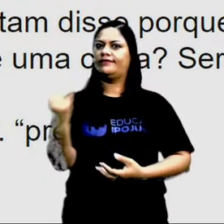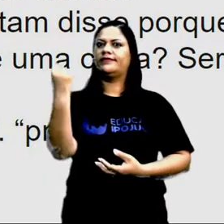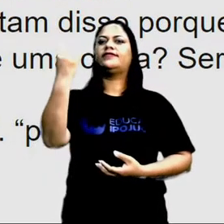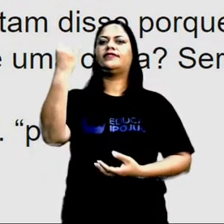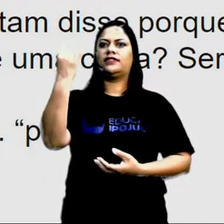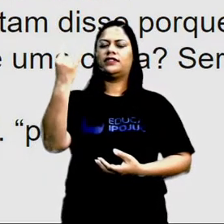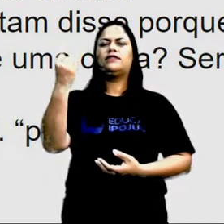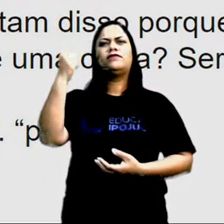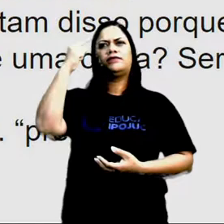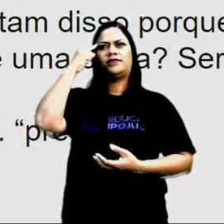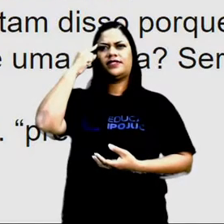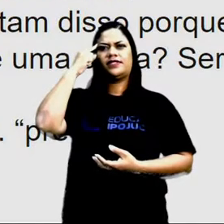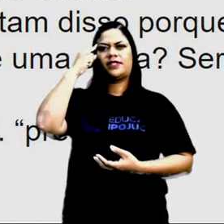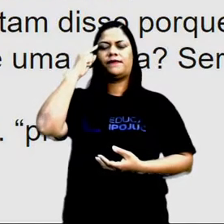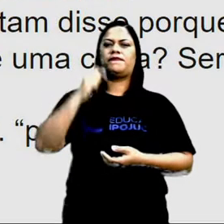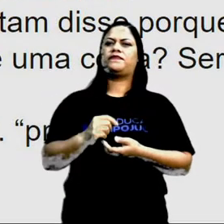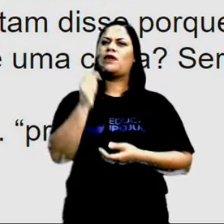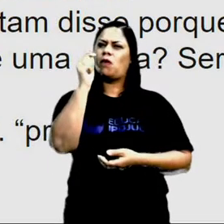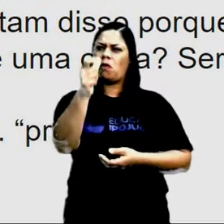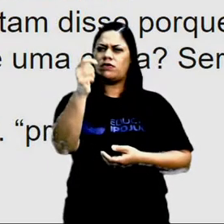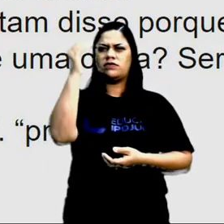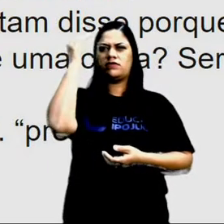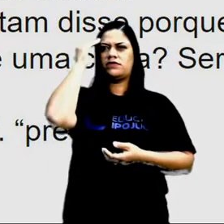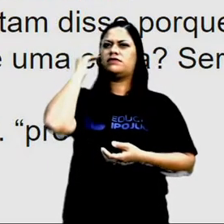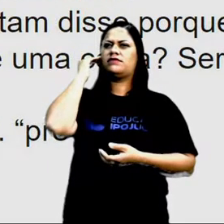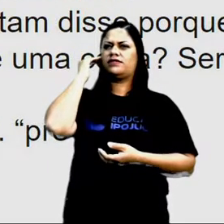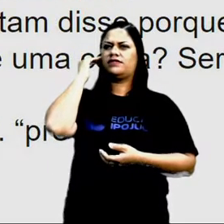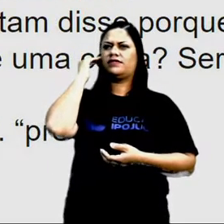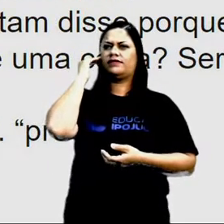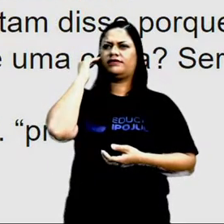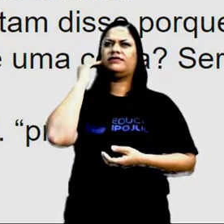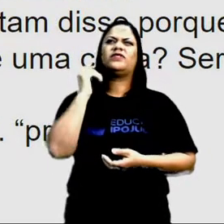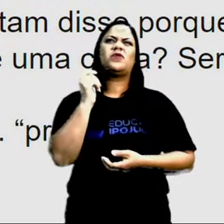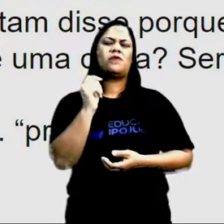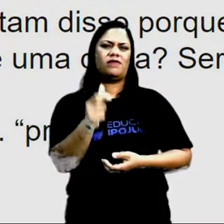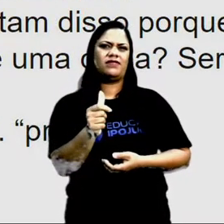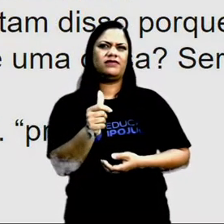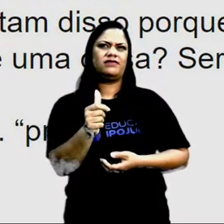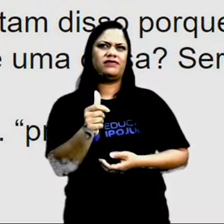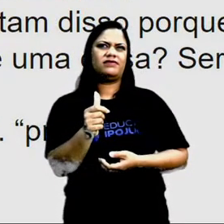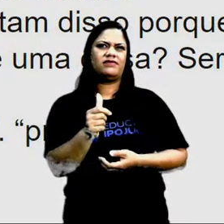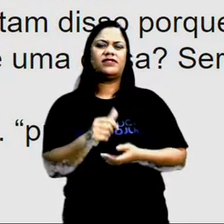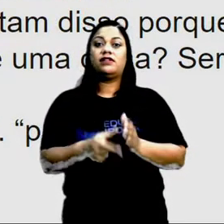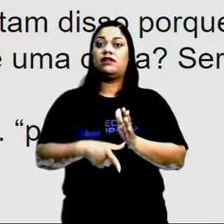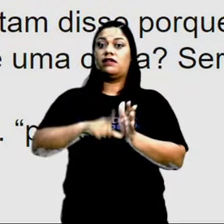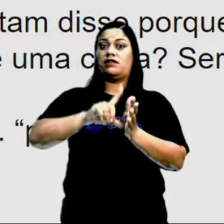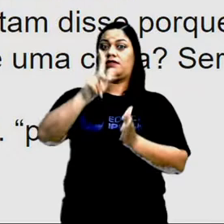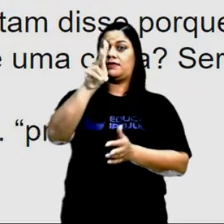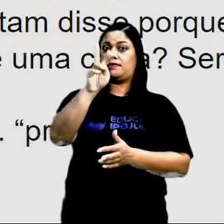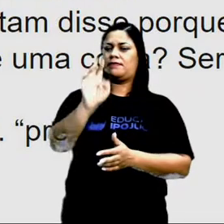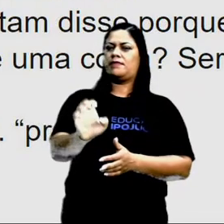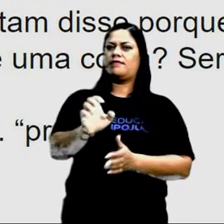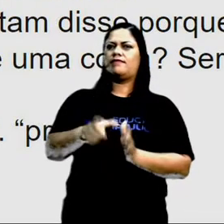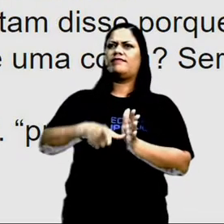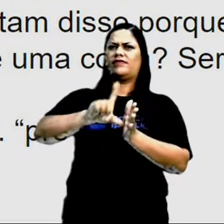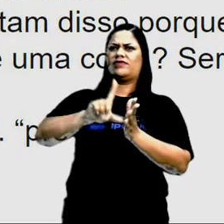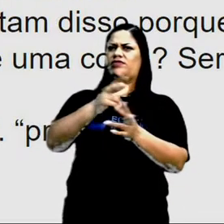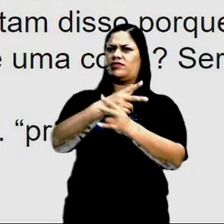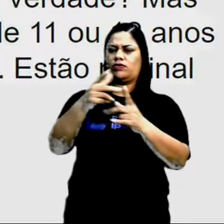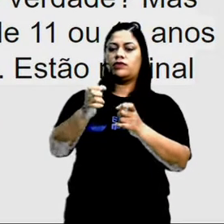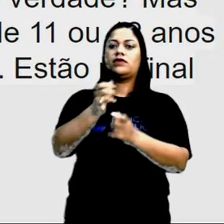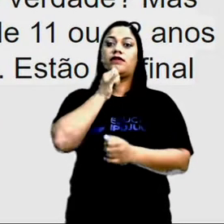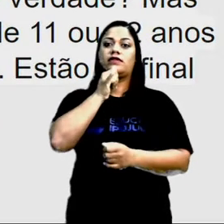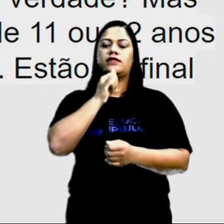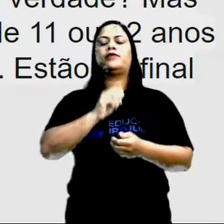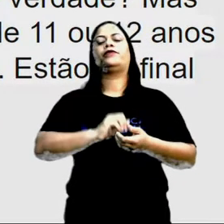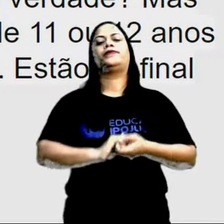pensar na expressão pré-adolescente. Pré sempre quer dizer antes de alguma coisa. Por